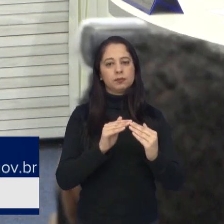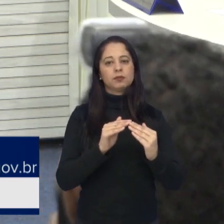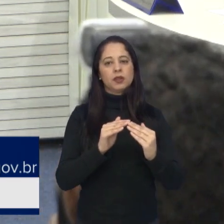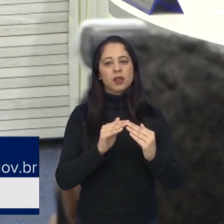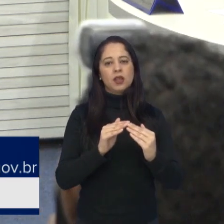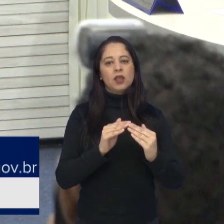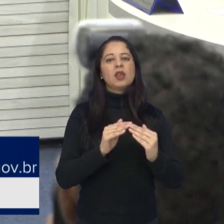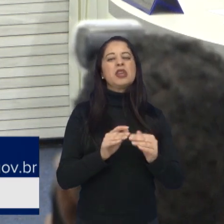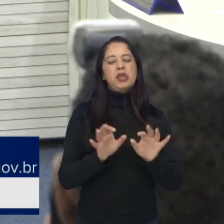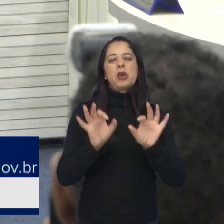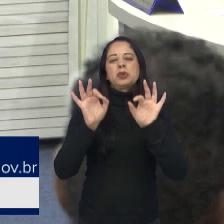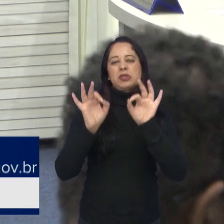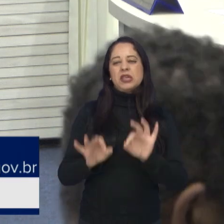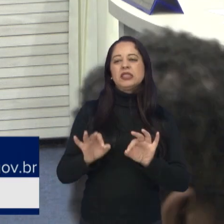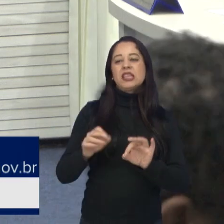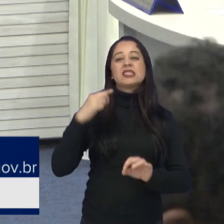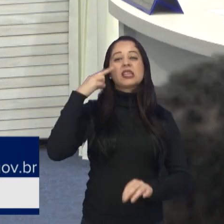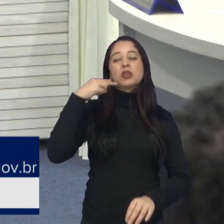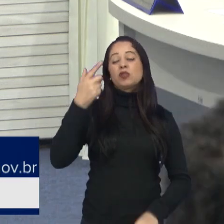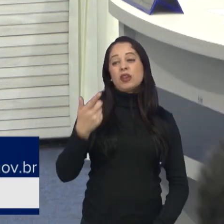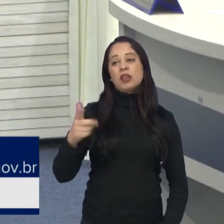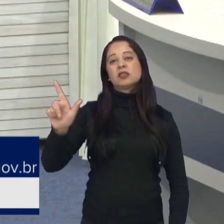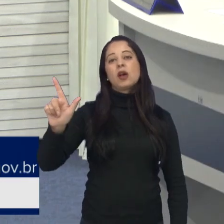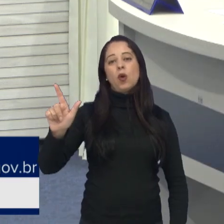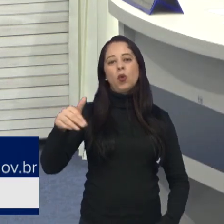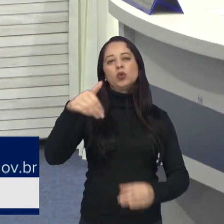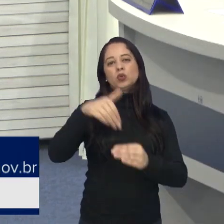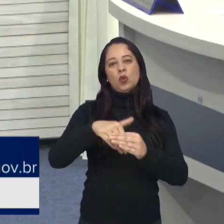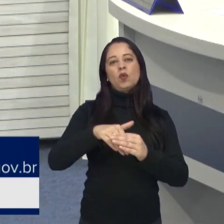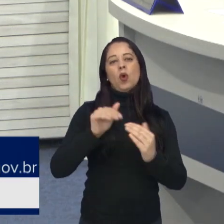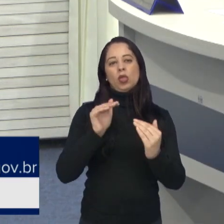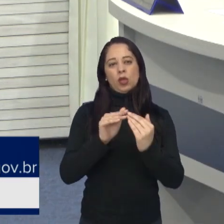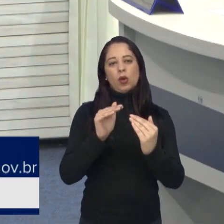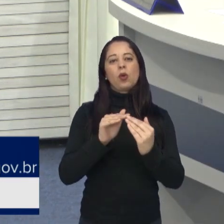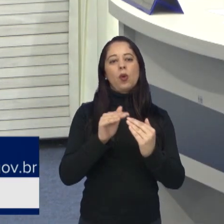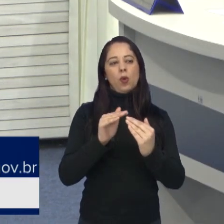que muitos outros vereadores aqui da bancada